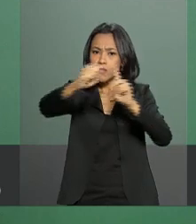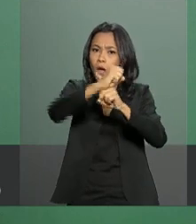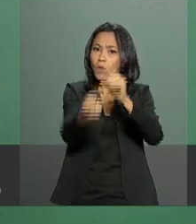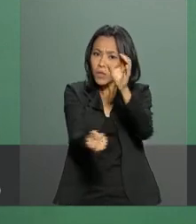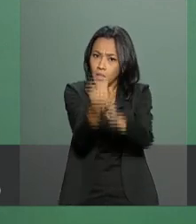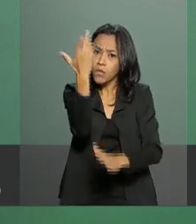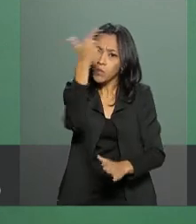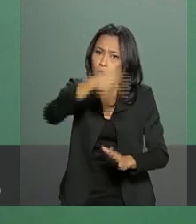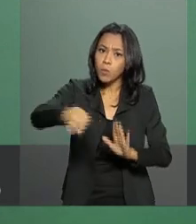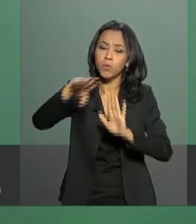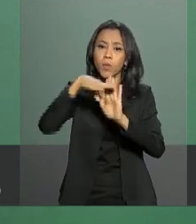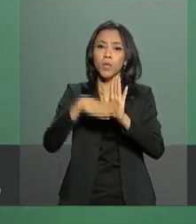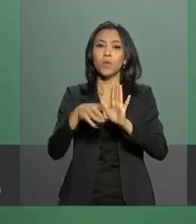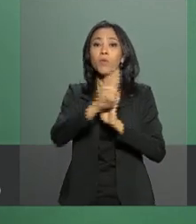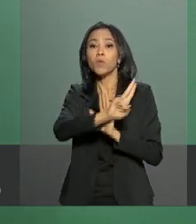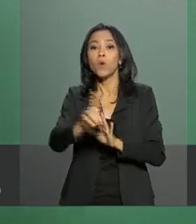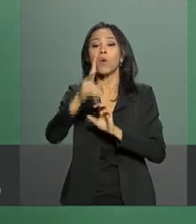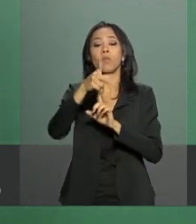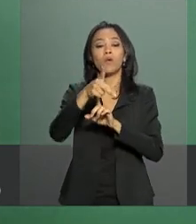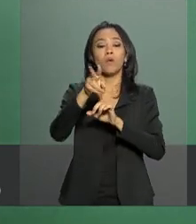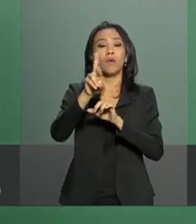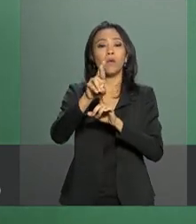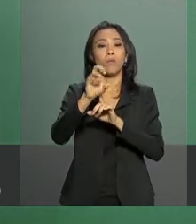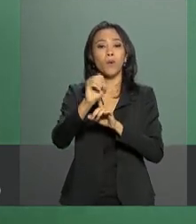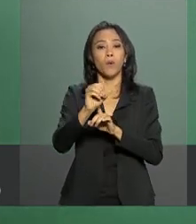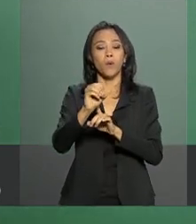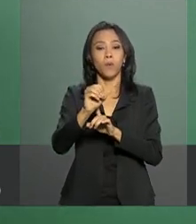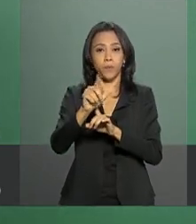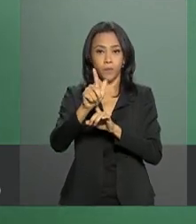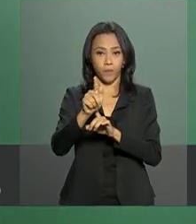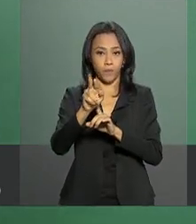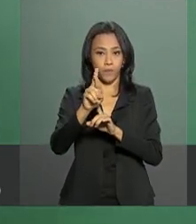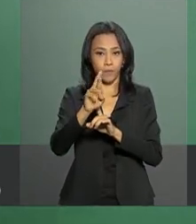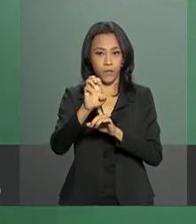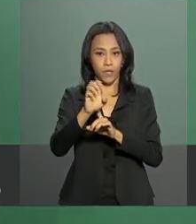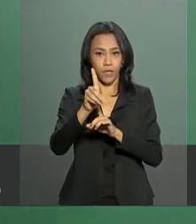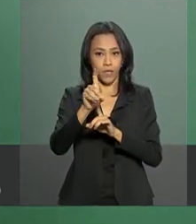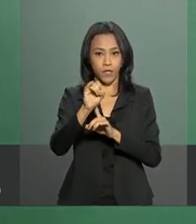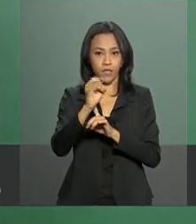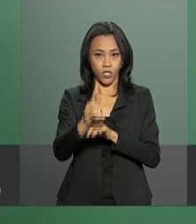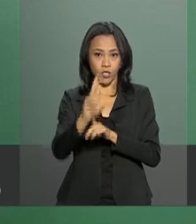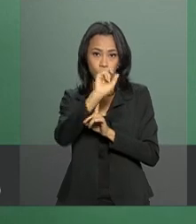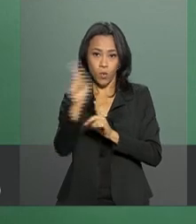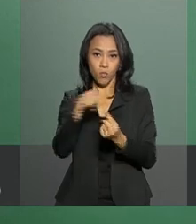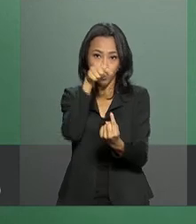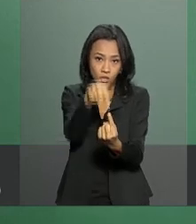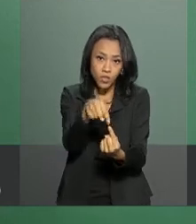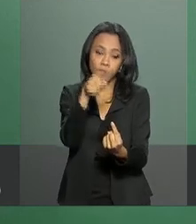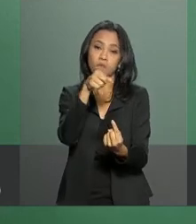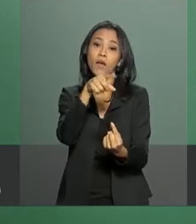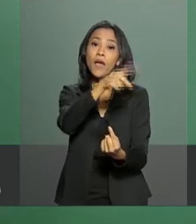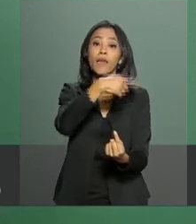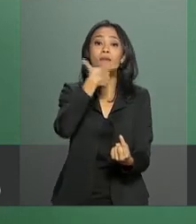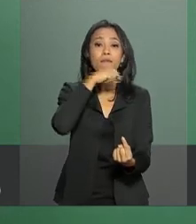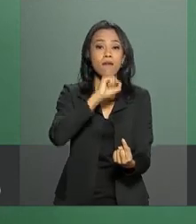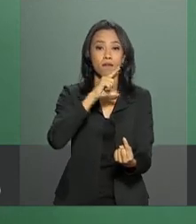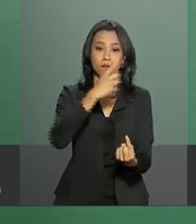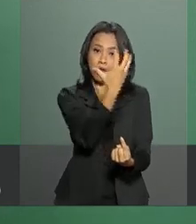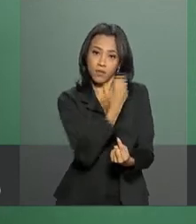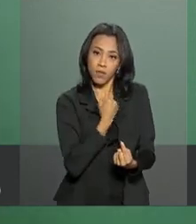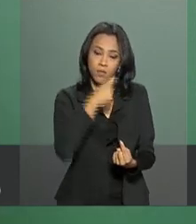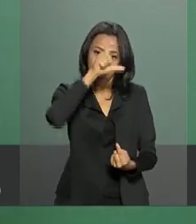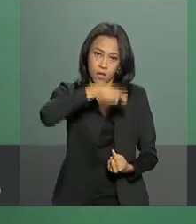progredir com apoio do ministério da educação que visa precisamente a fazer com que os filhos dos bolsistas família